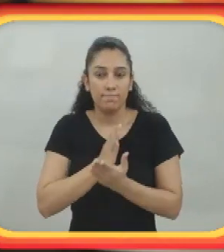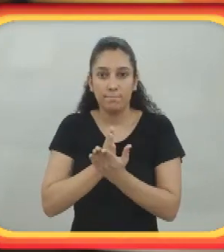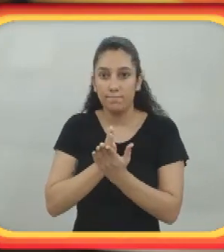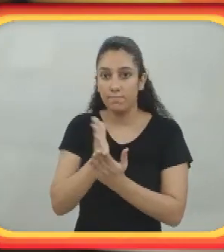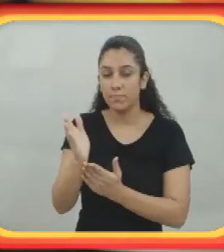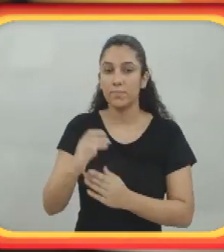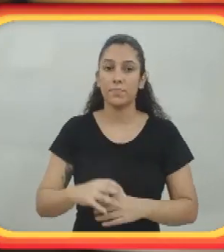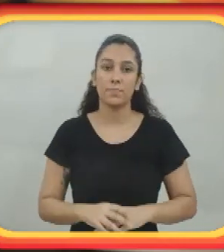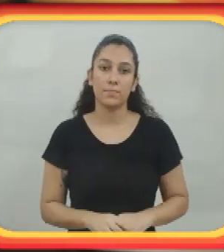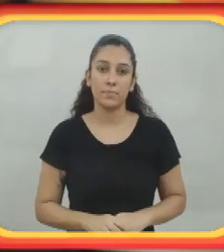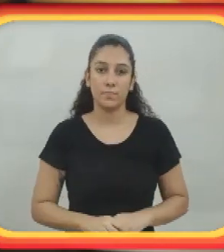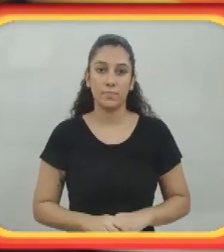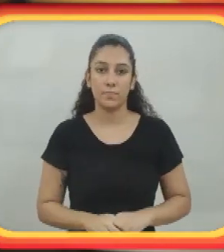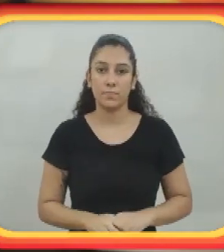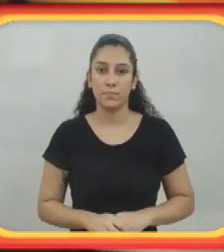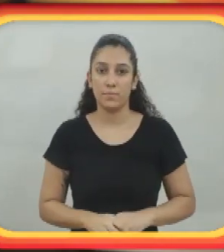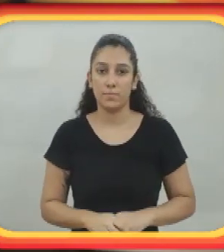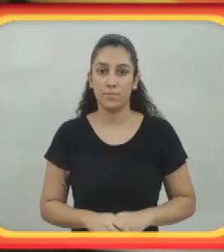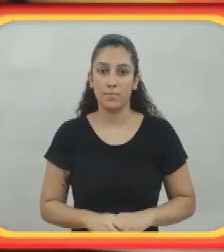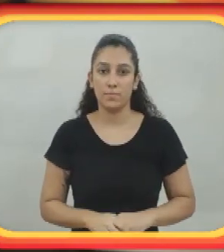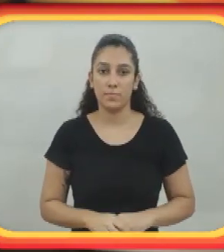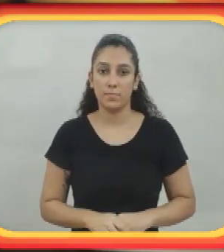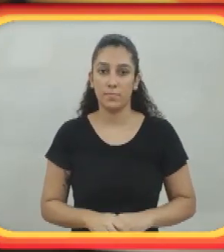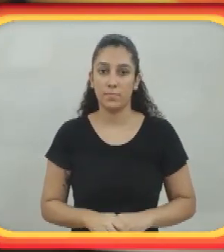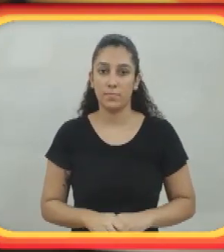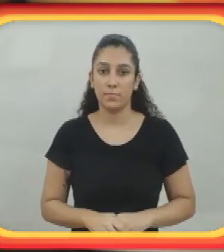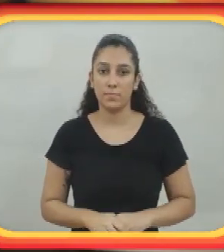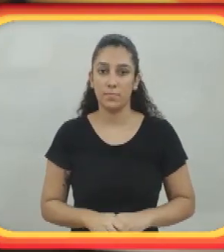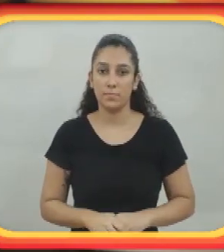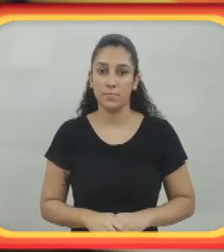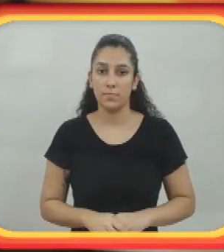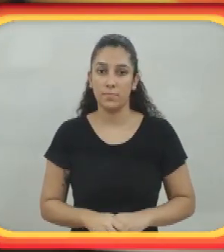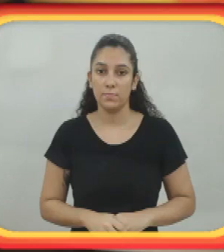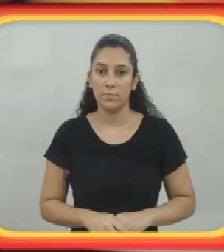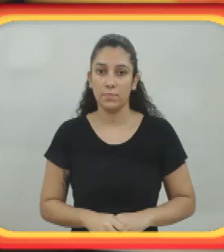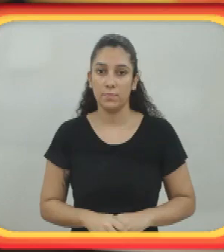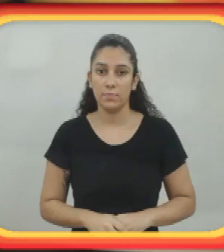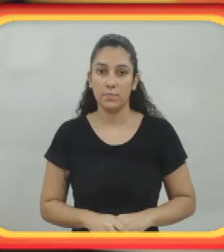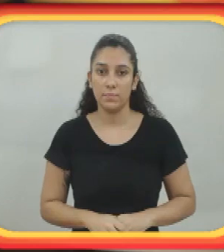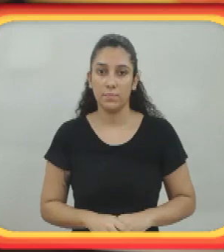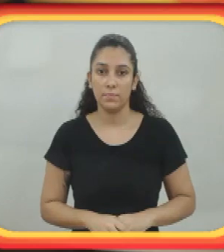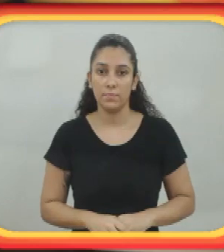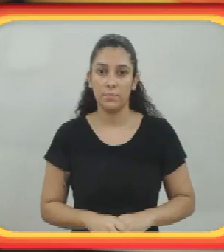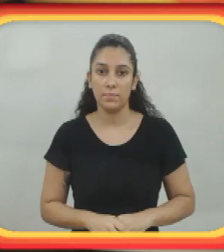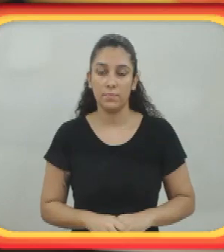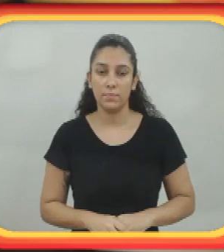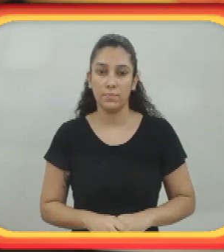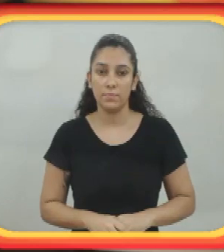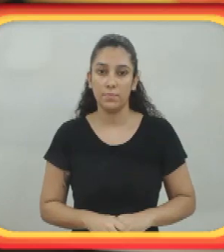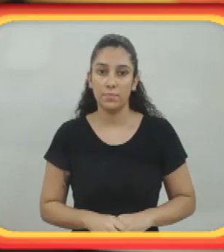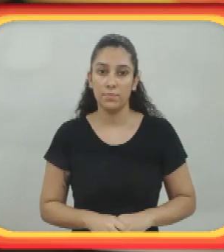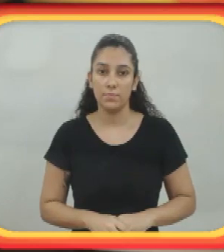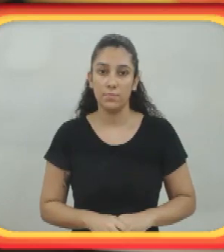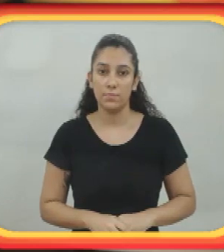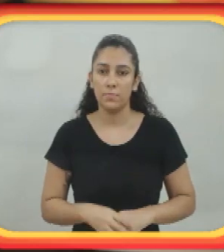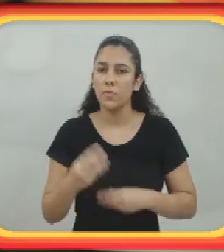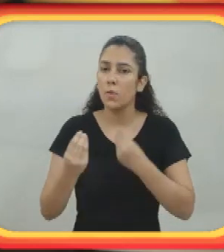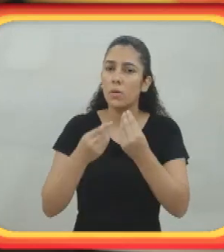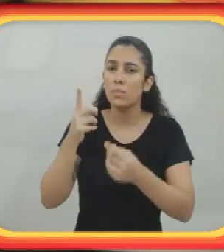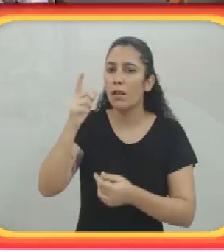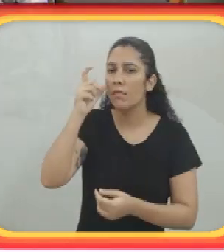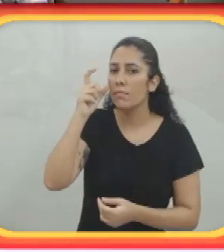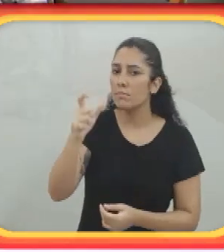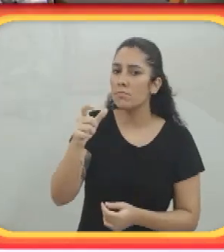resolvi dar vazão a uma grande paixão minha, que é a ópera, que é o canto